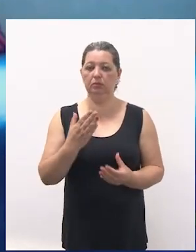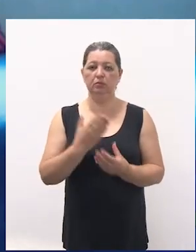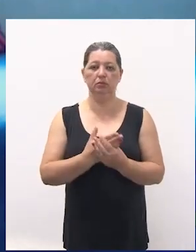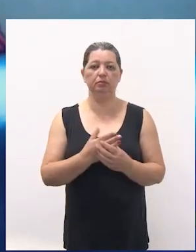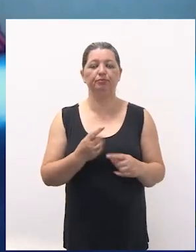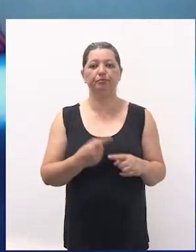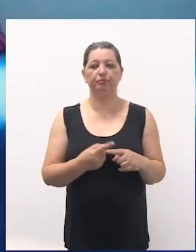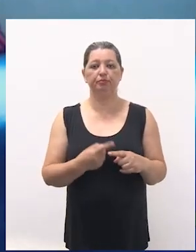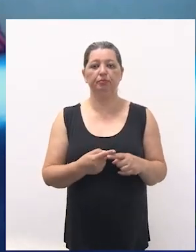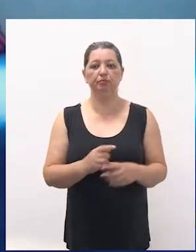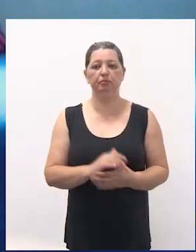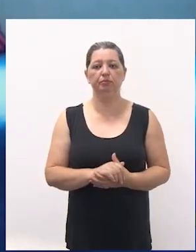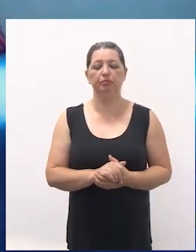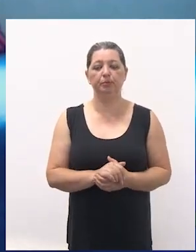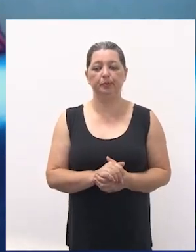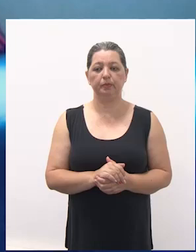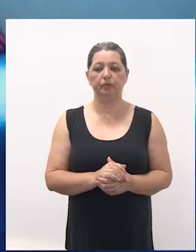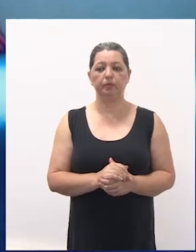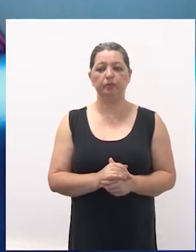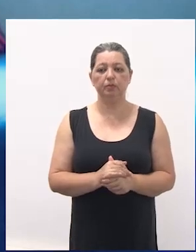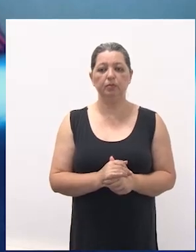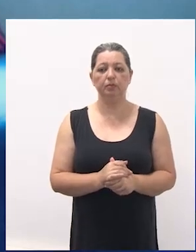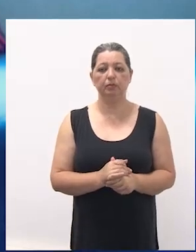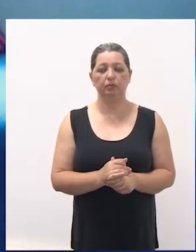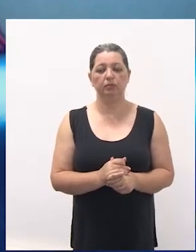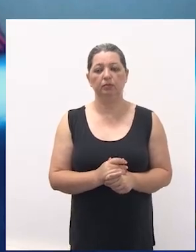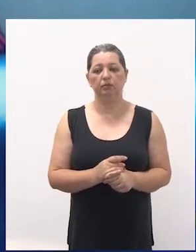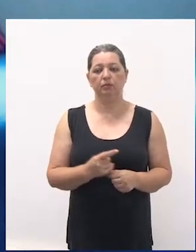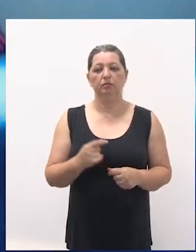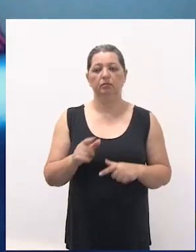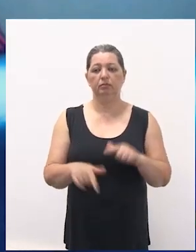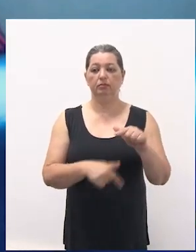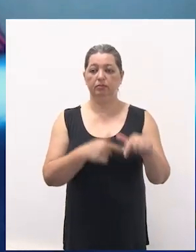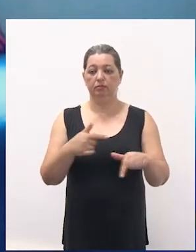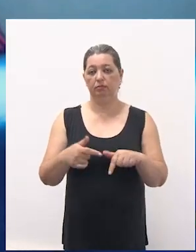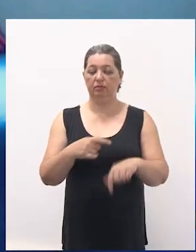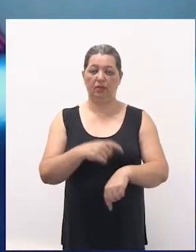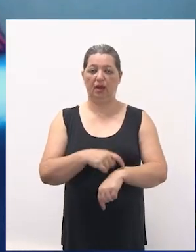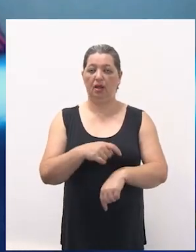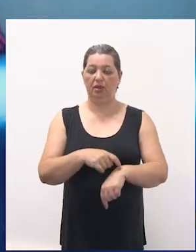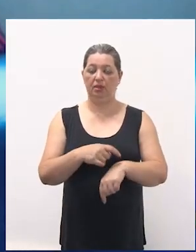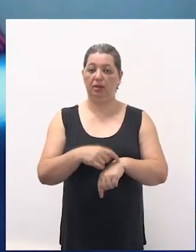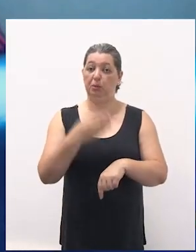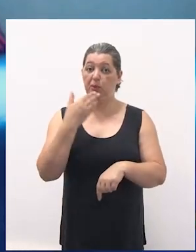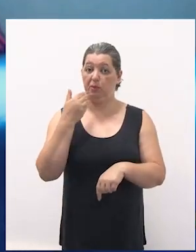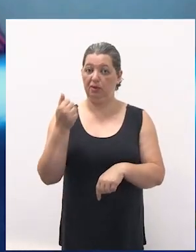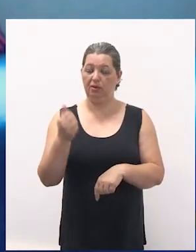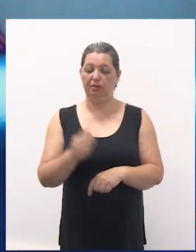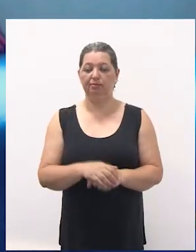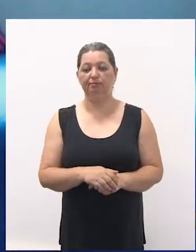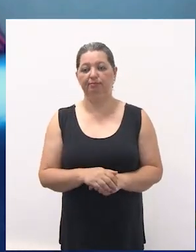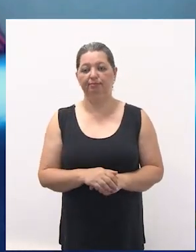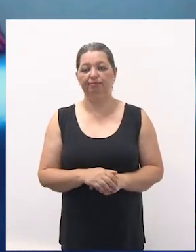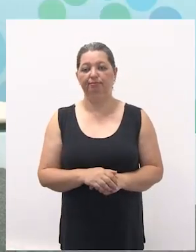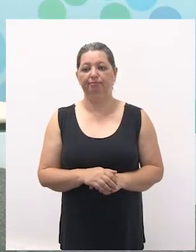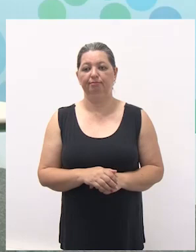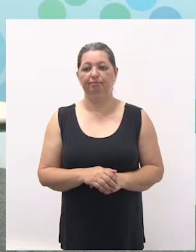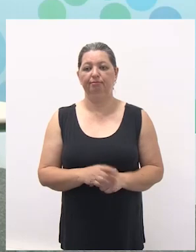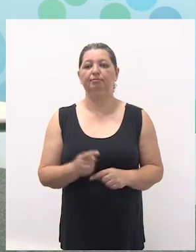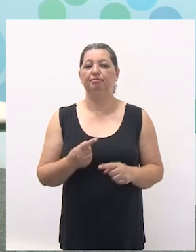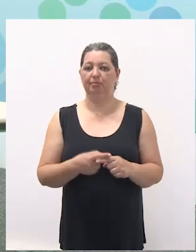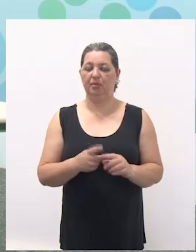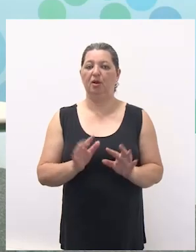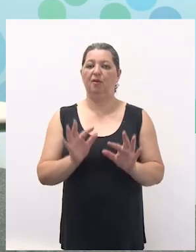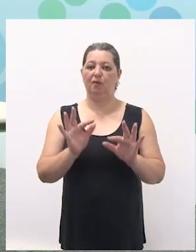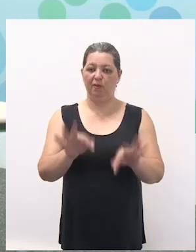a Ana Paula falou, otimizar o seu tempo e trabalhar menos. Então, uma dica aí, professores, assim que encerrar o ano, já deixa